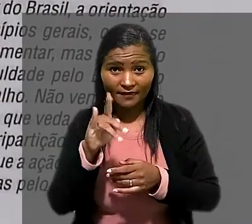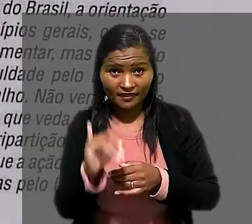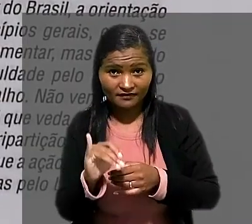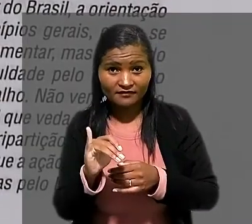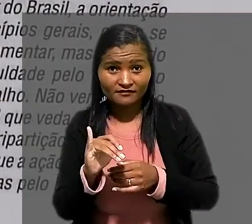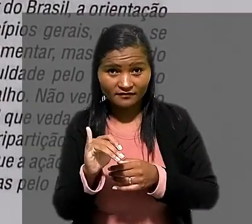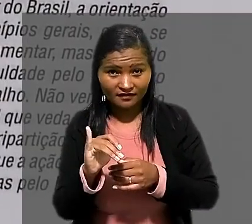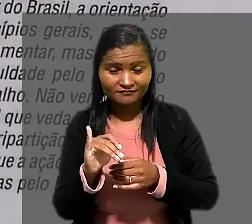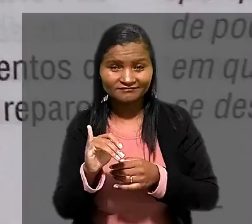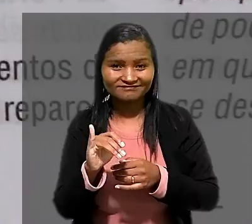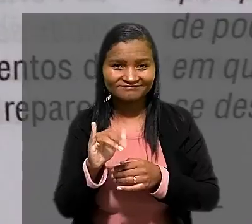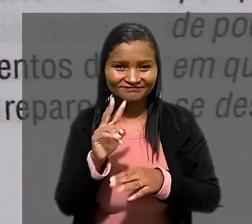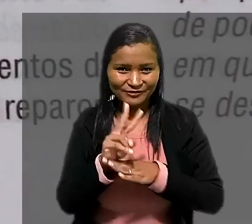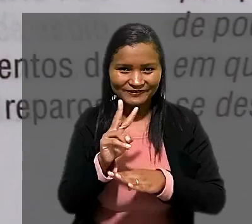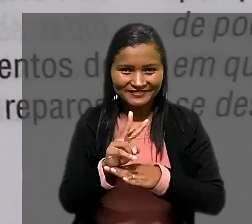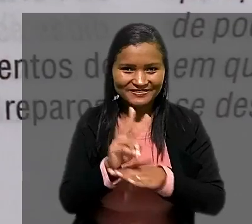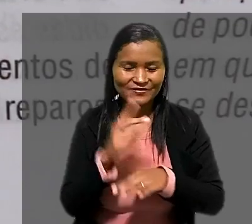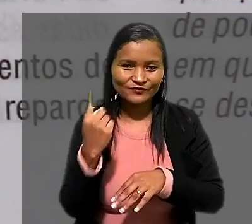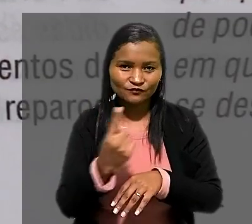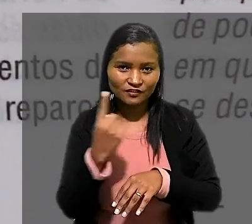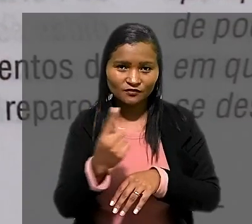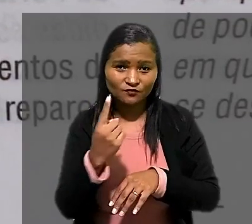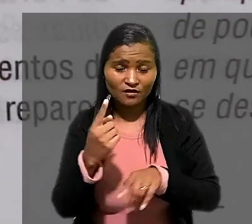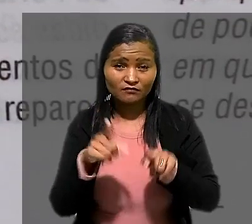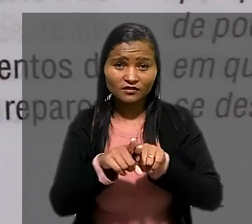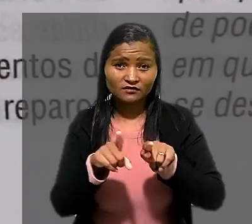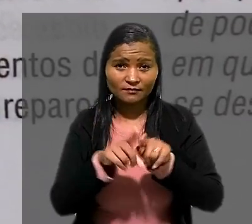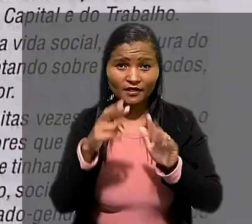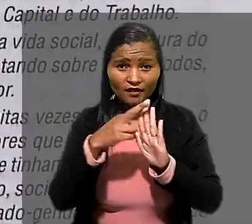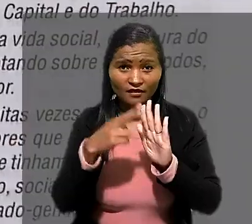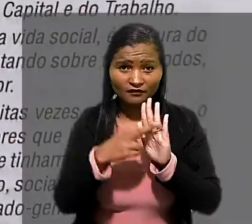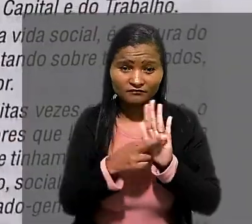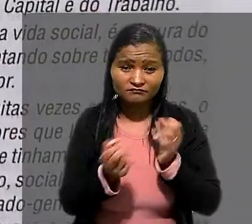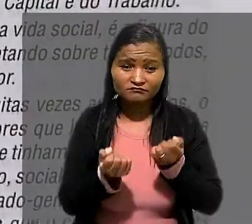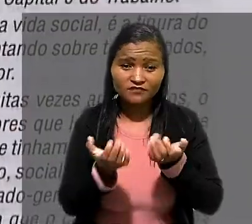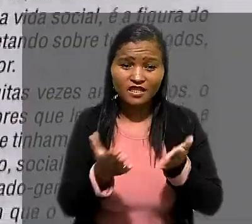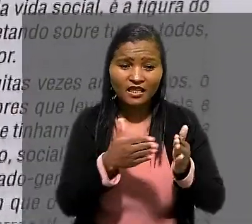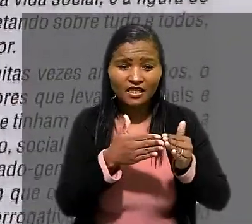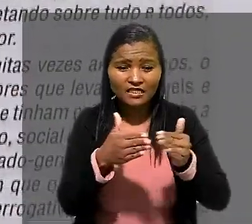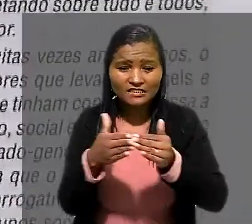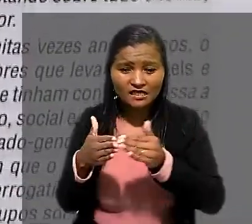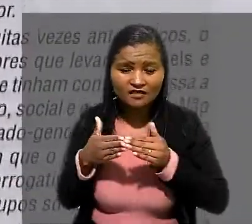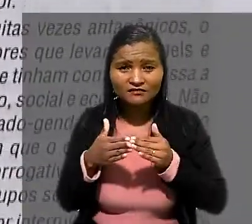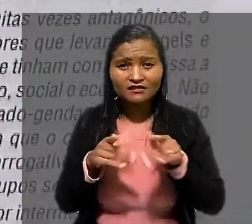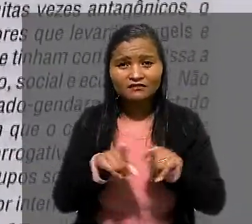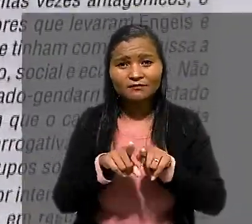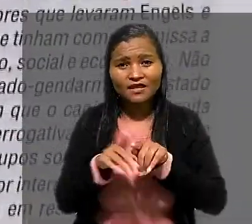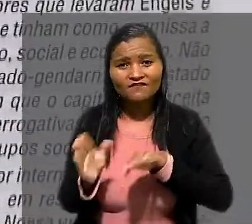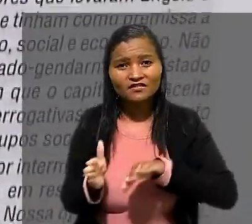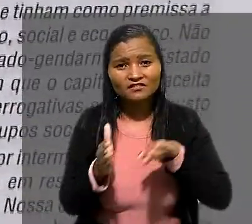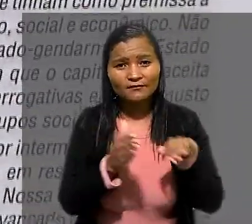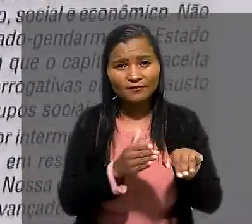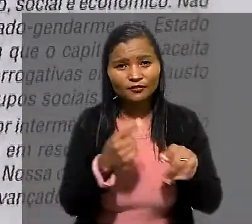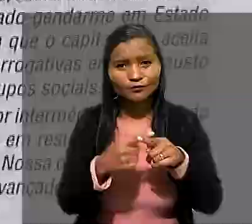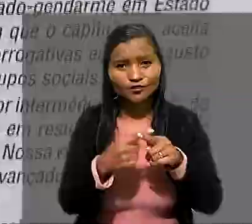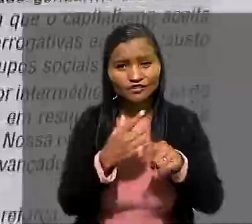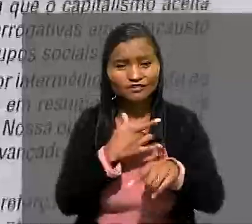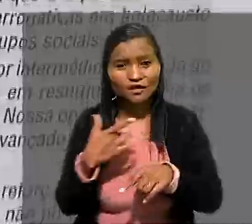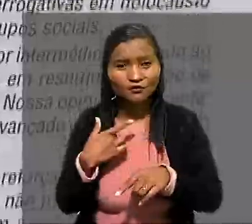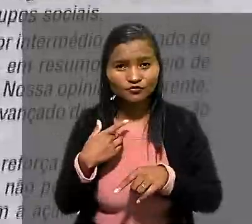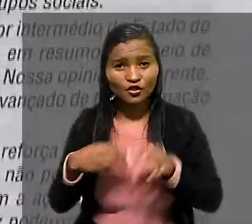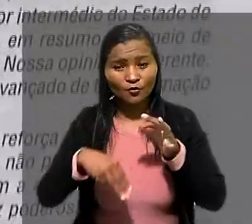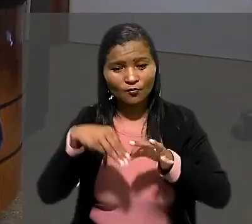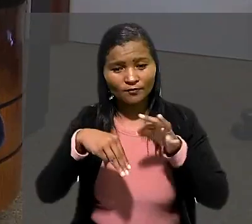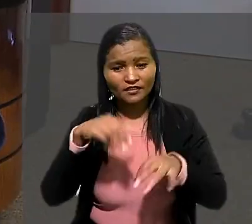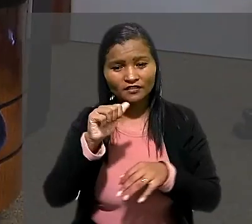de fornecer os EPIs, equipamentos de proteção individual, e normas para concessão de licenças e afastamentos por motivo